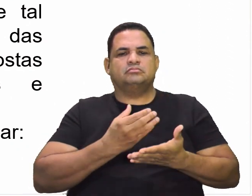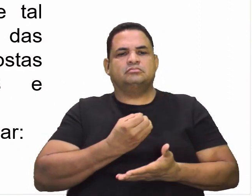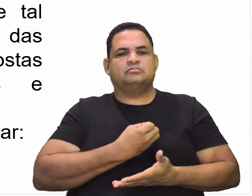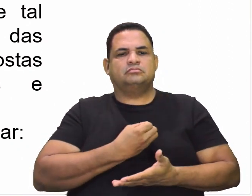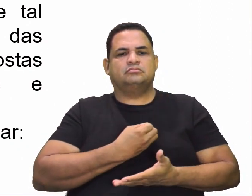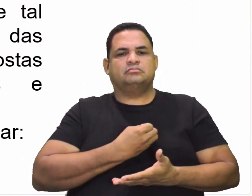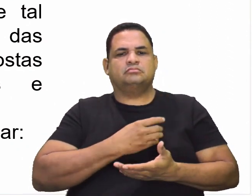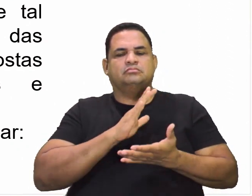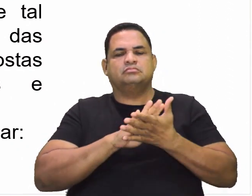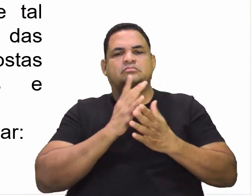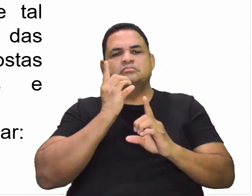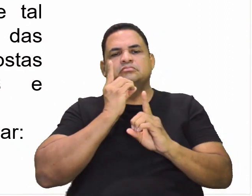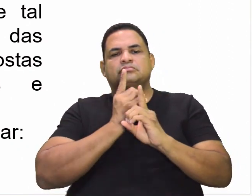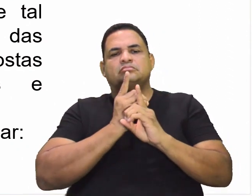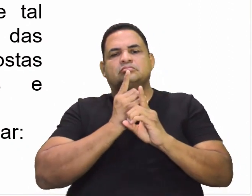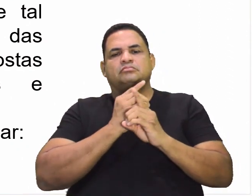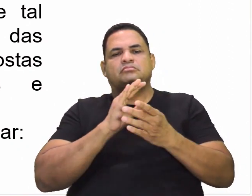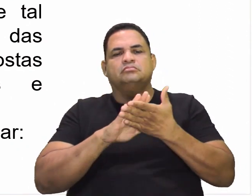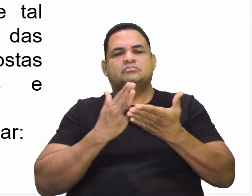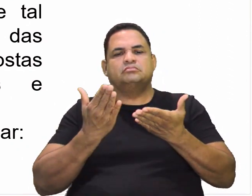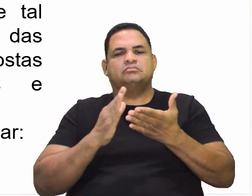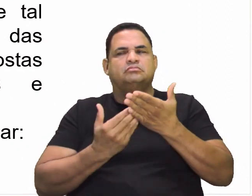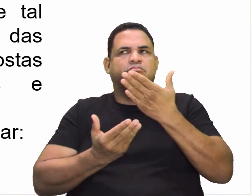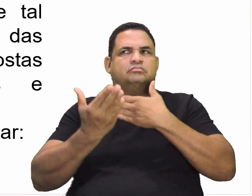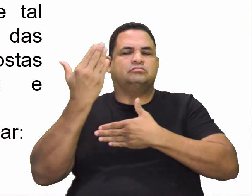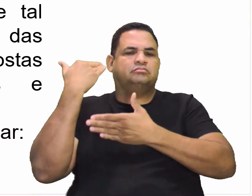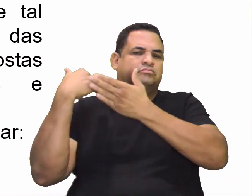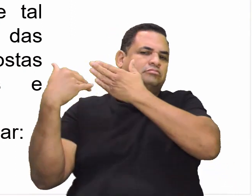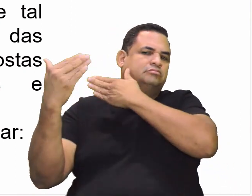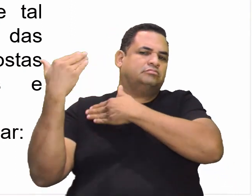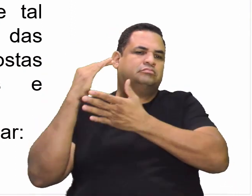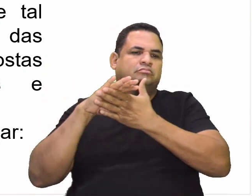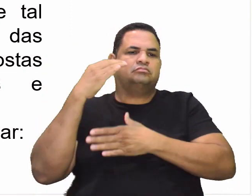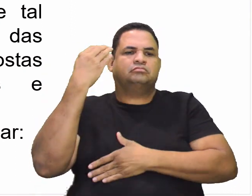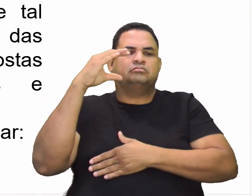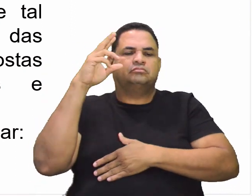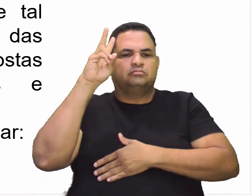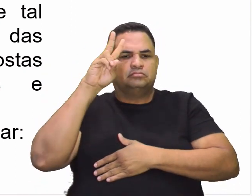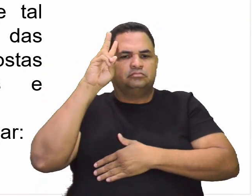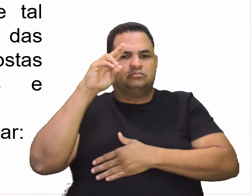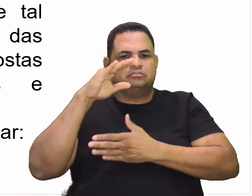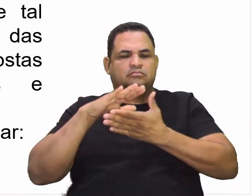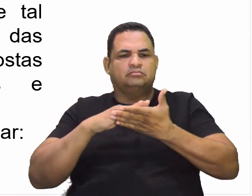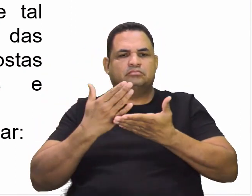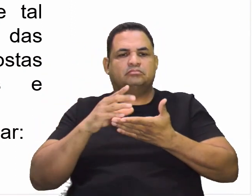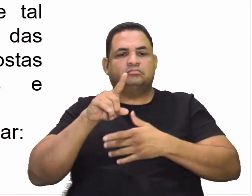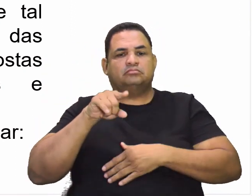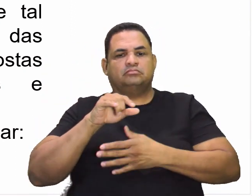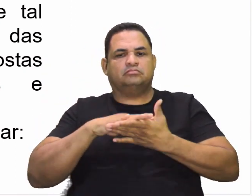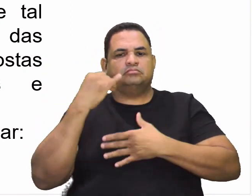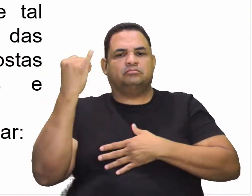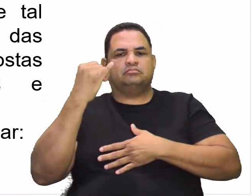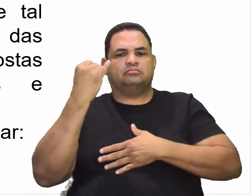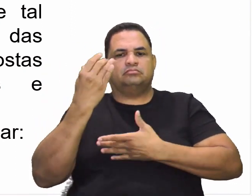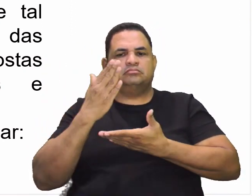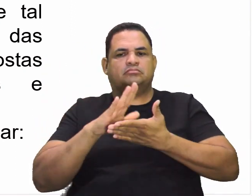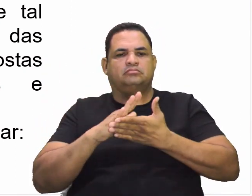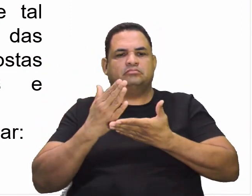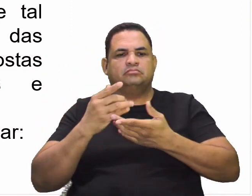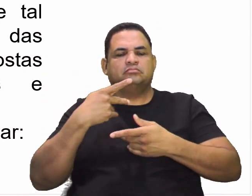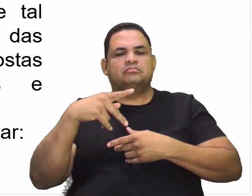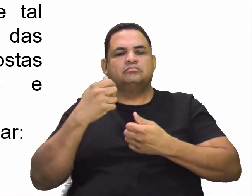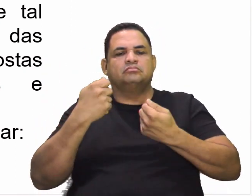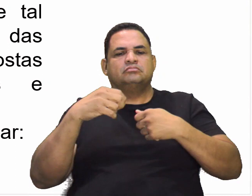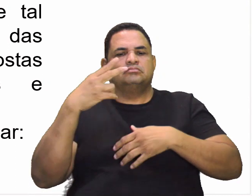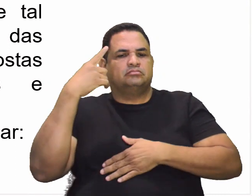dados que se encontram no tempo passado, a ciência histórica é uma importante ferramenta para